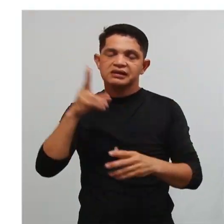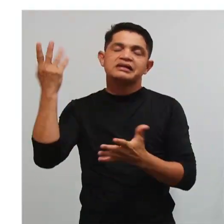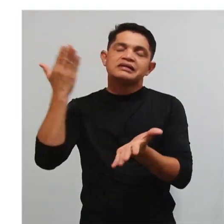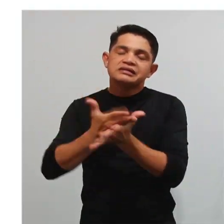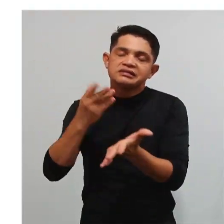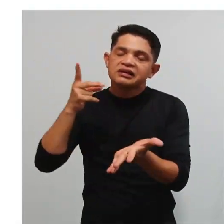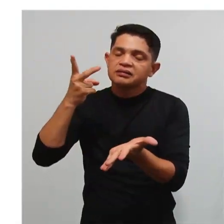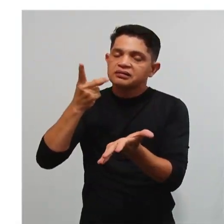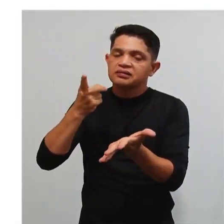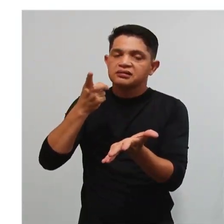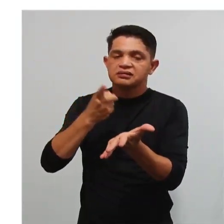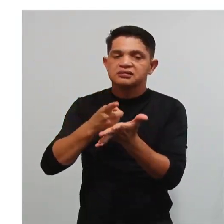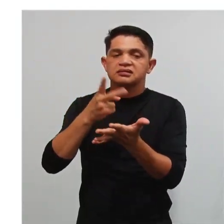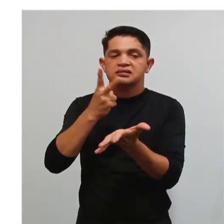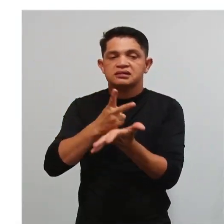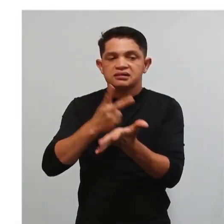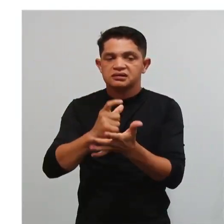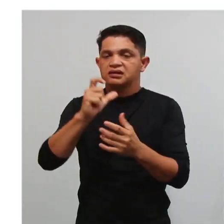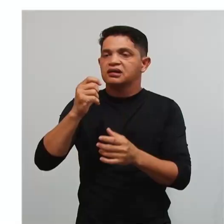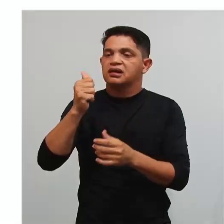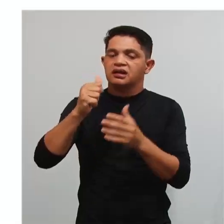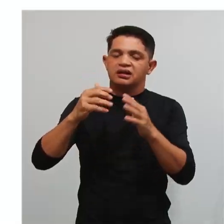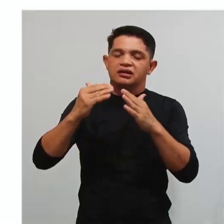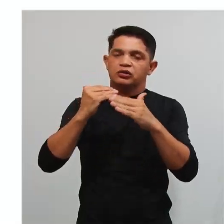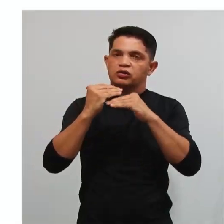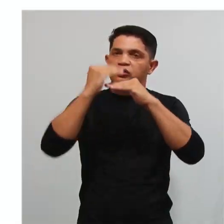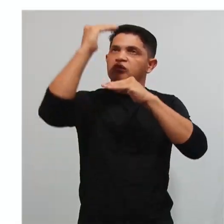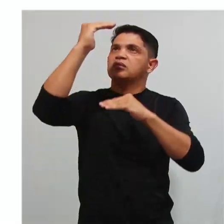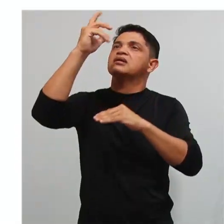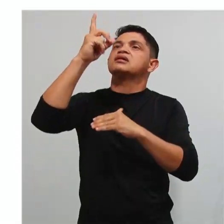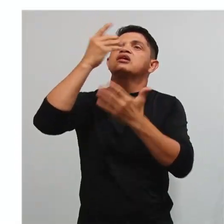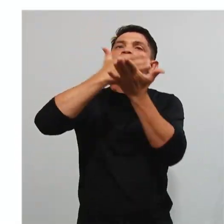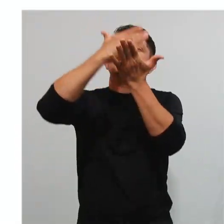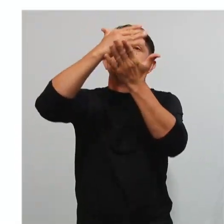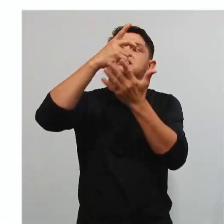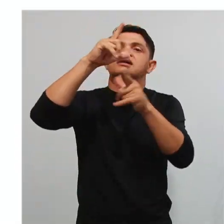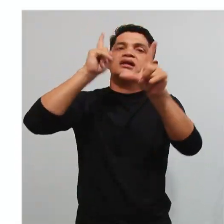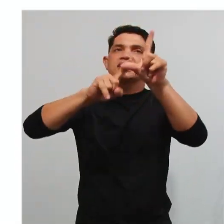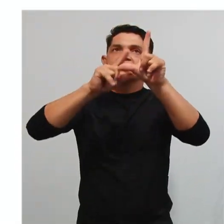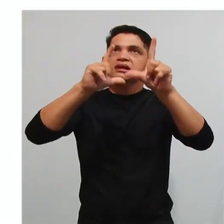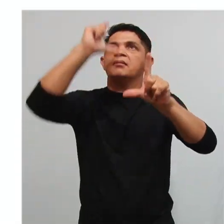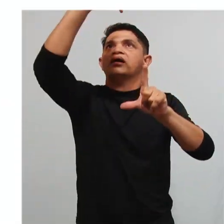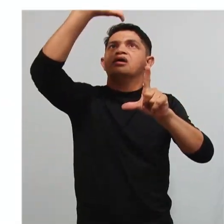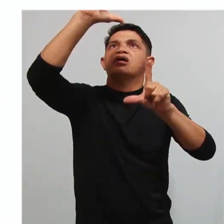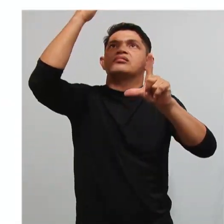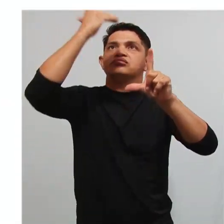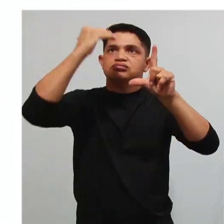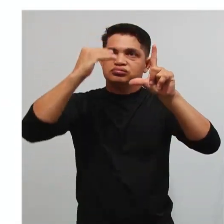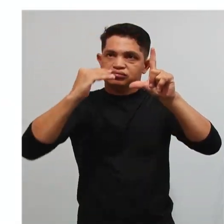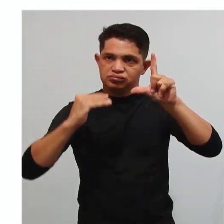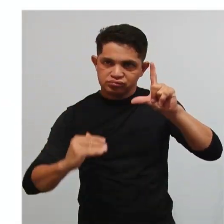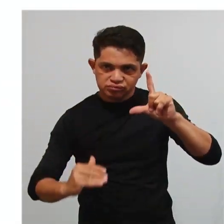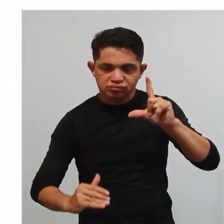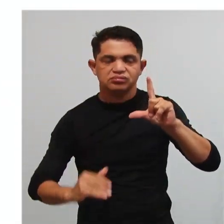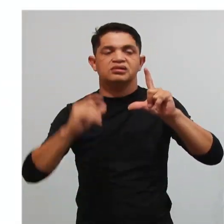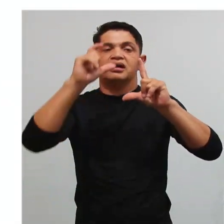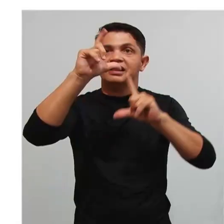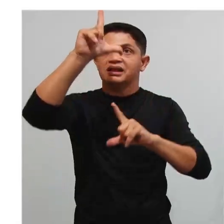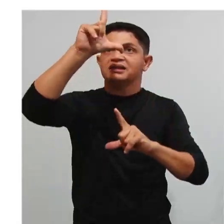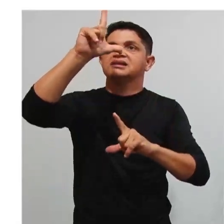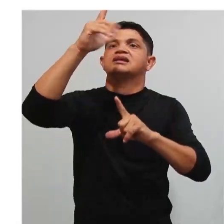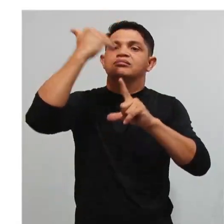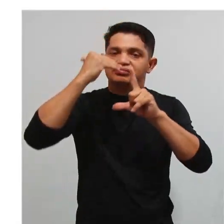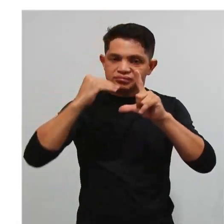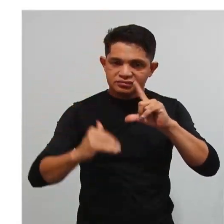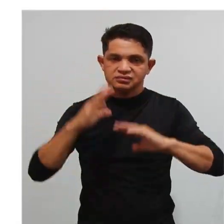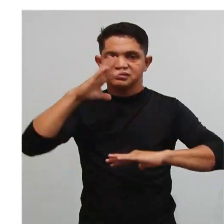em cima, né, em maiúscula, mas ela pode vir seguida do objetivo dela. Nesse caso, é uma declaração de união estável. Vejam que